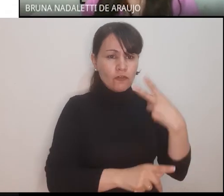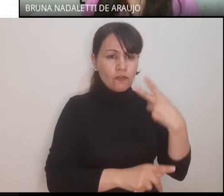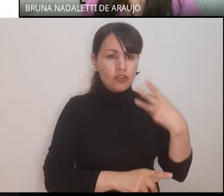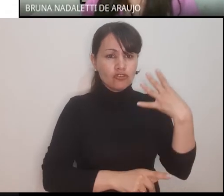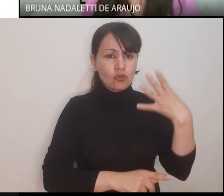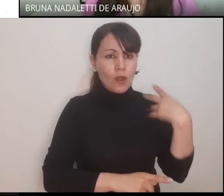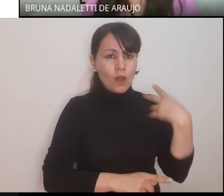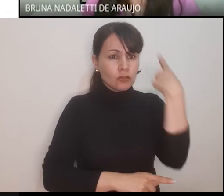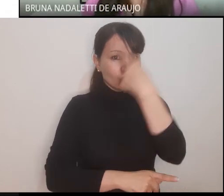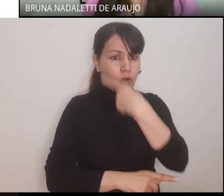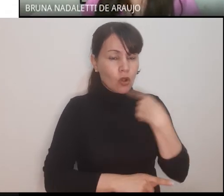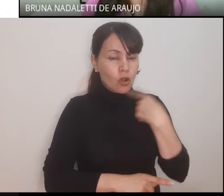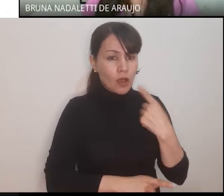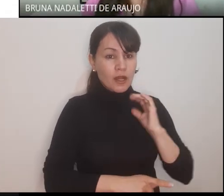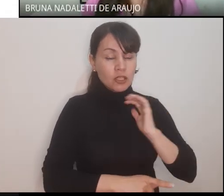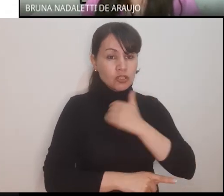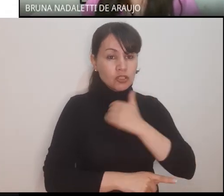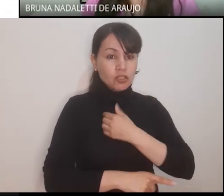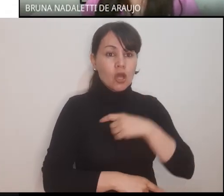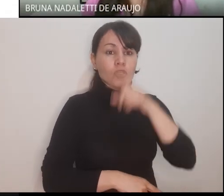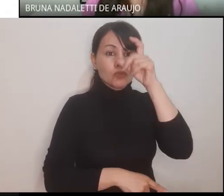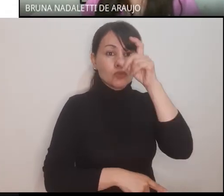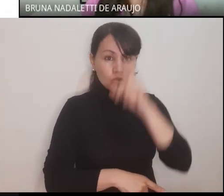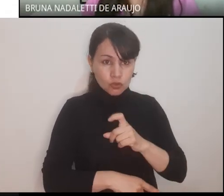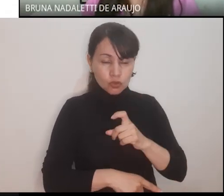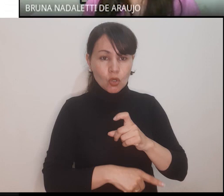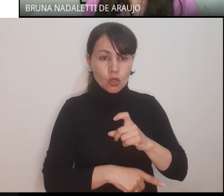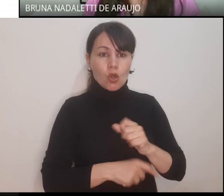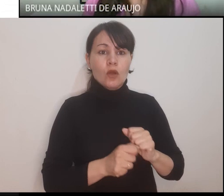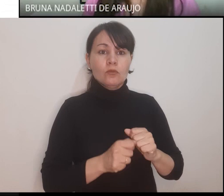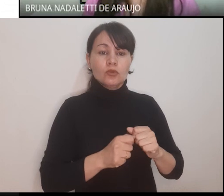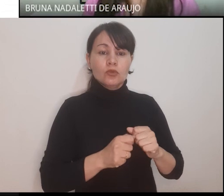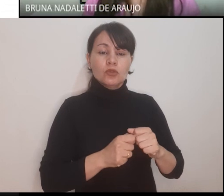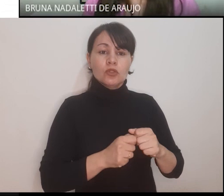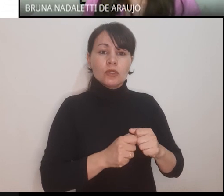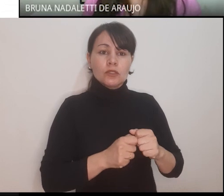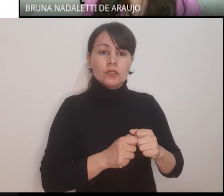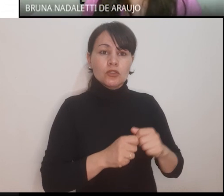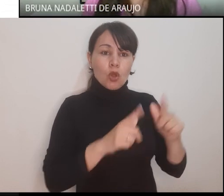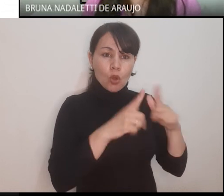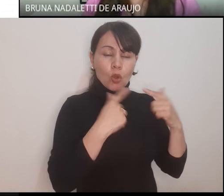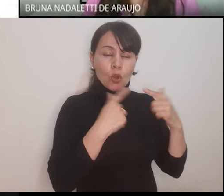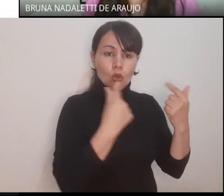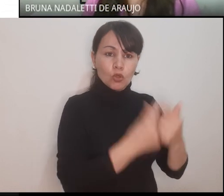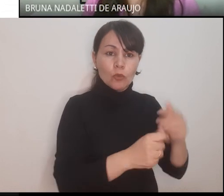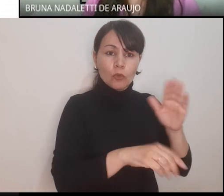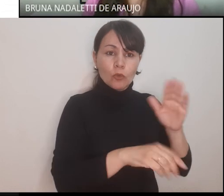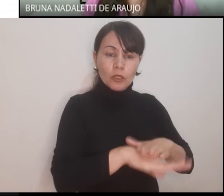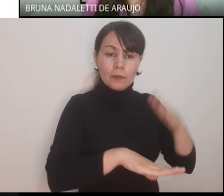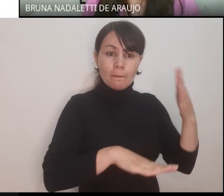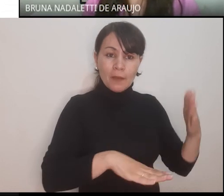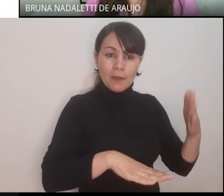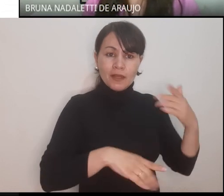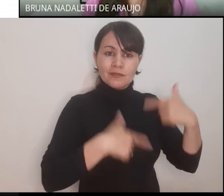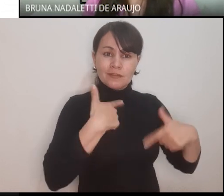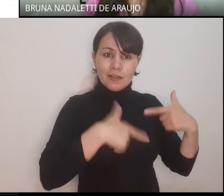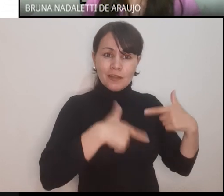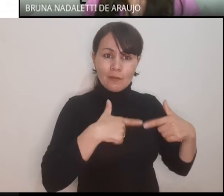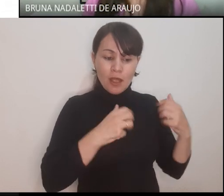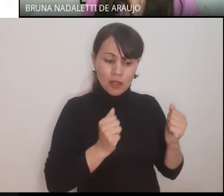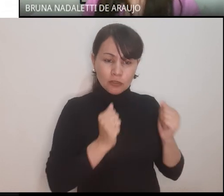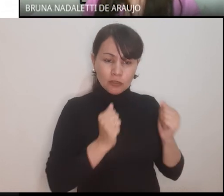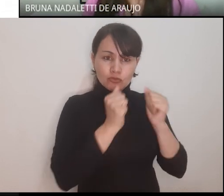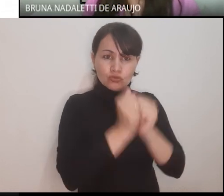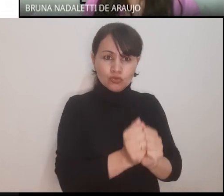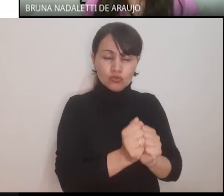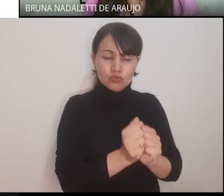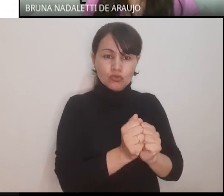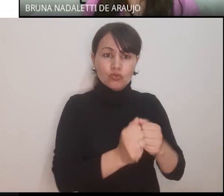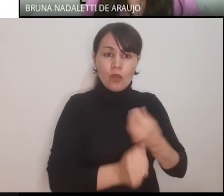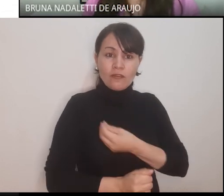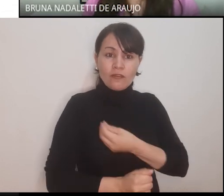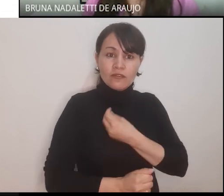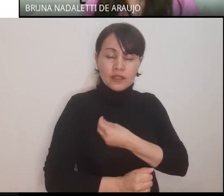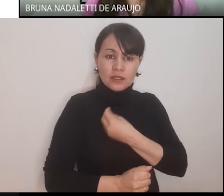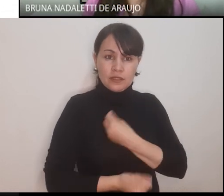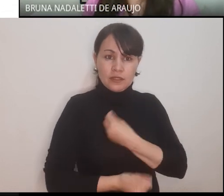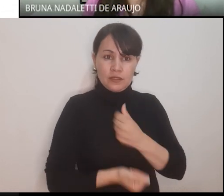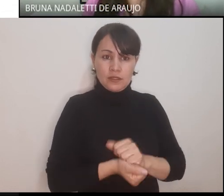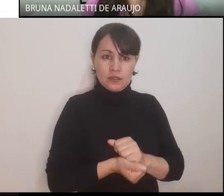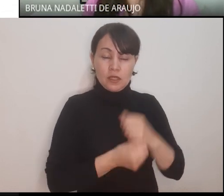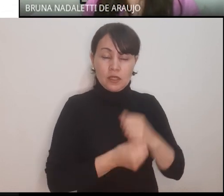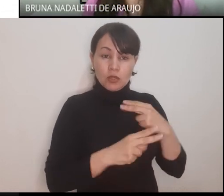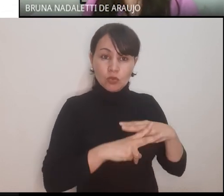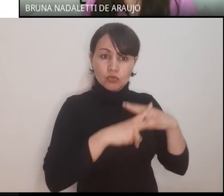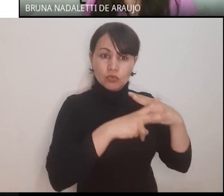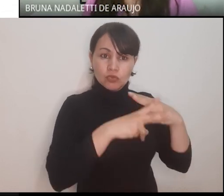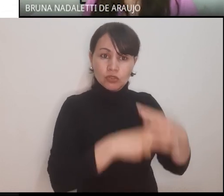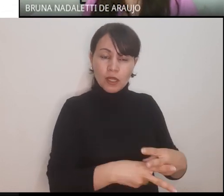horas, nós somos sim a classe profissional que mais está à frente ao paciente. Frente às demandas de